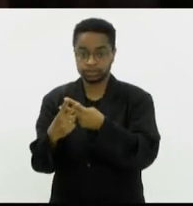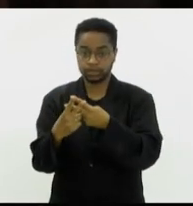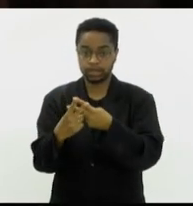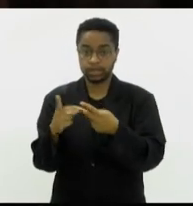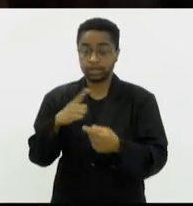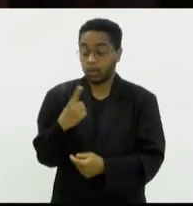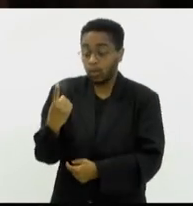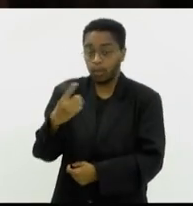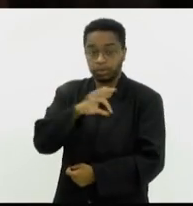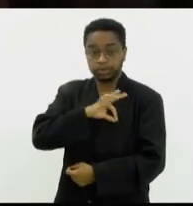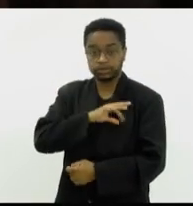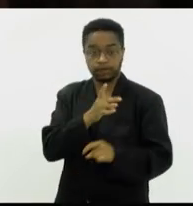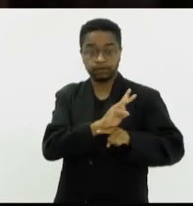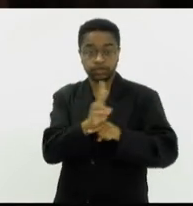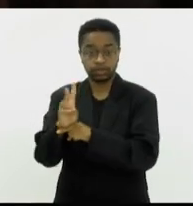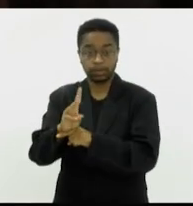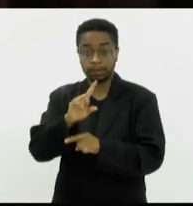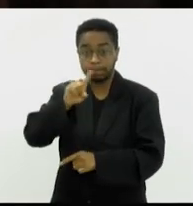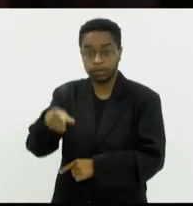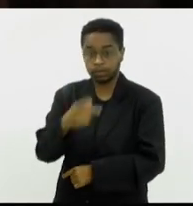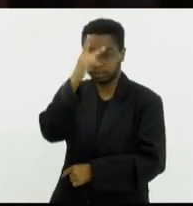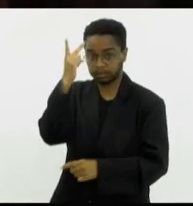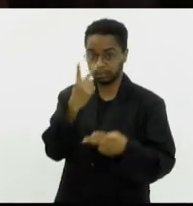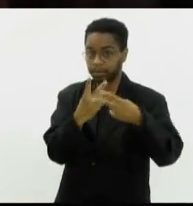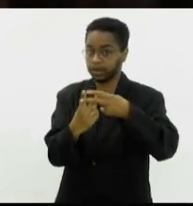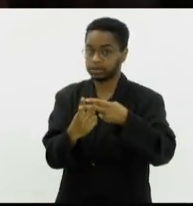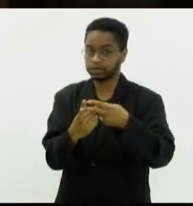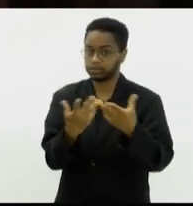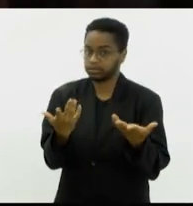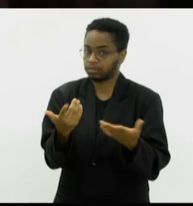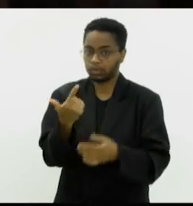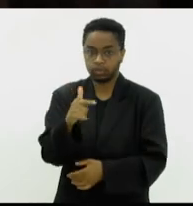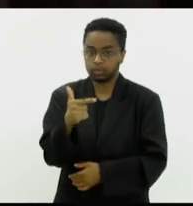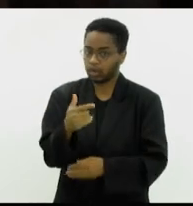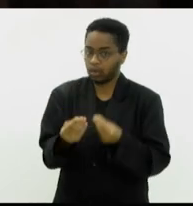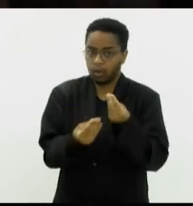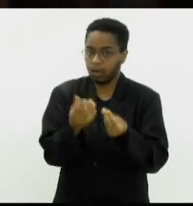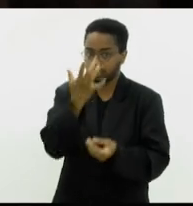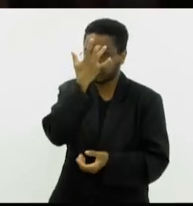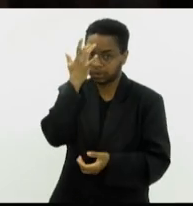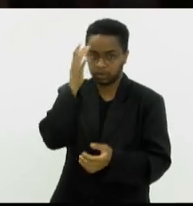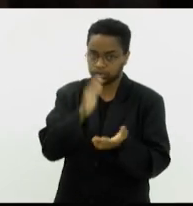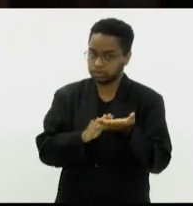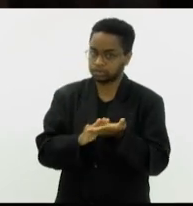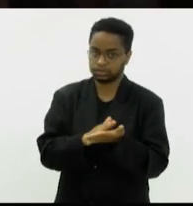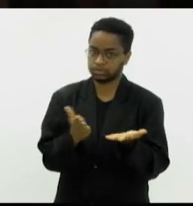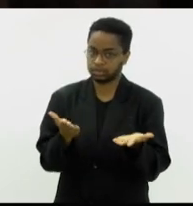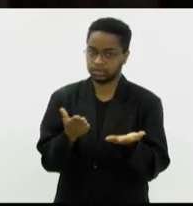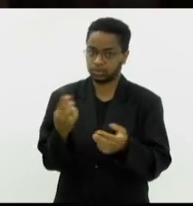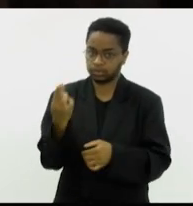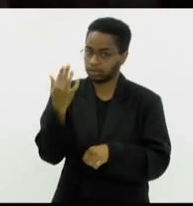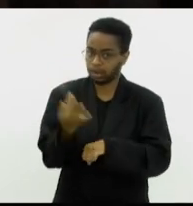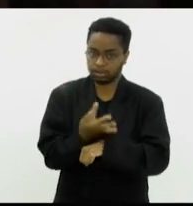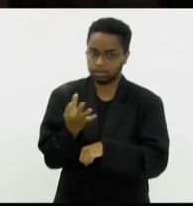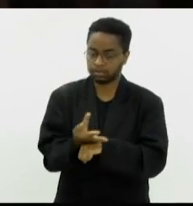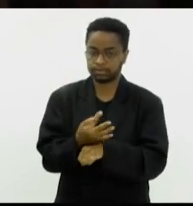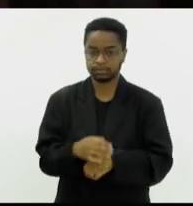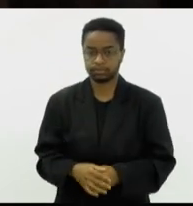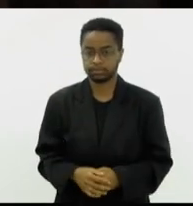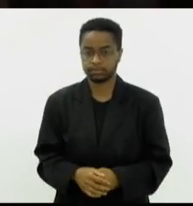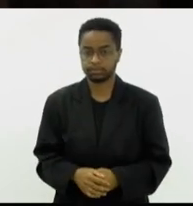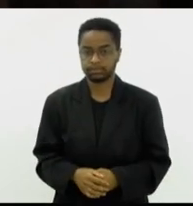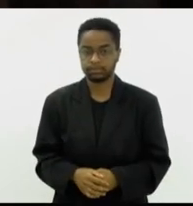policial um policial penal não há saúde mental meus caros que aguente isso mas